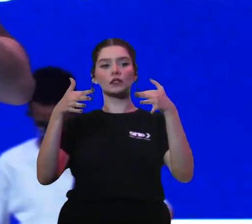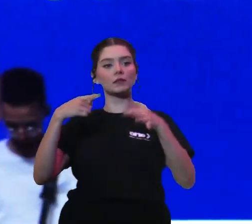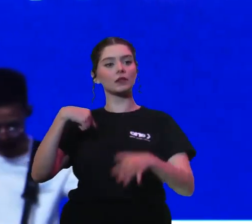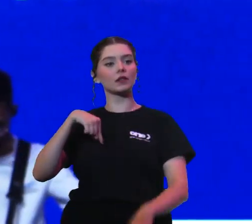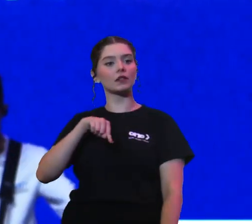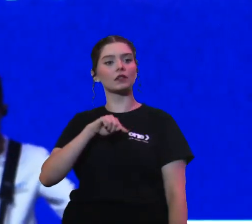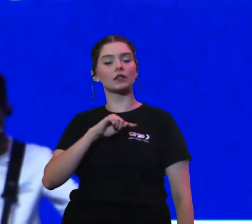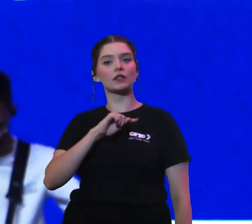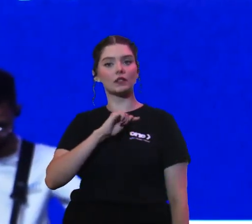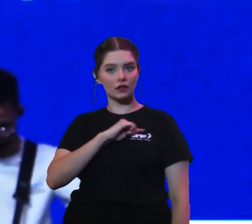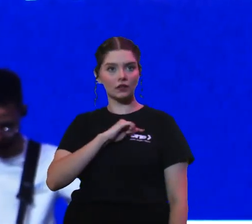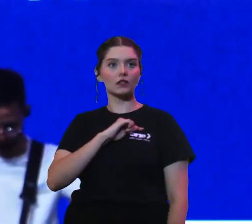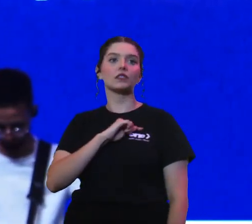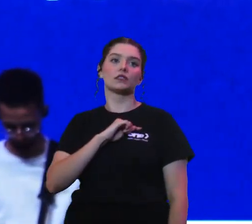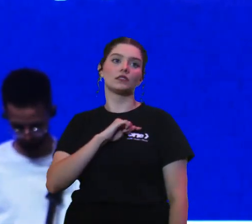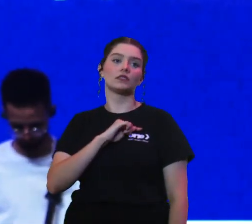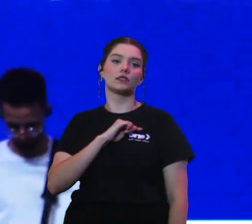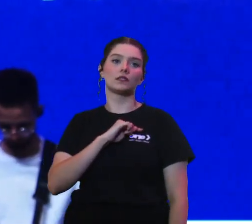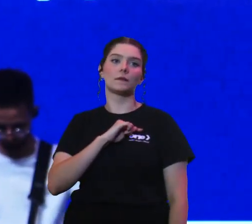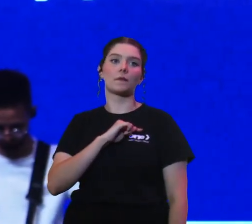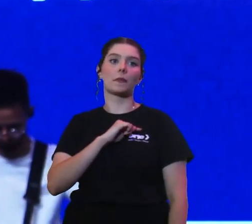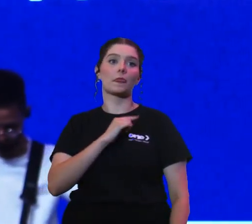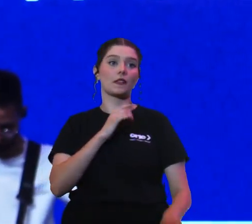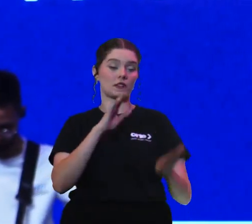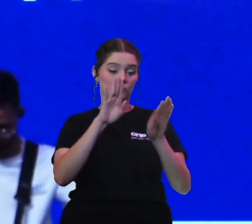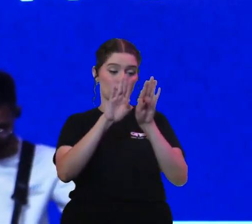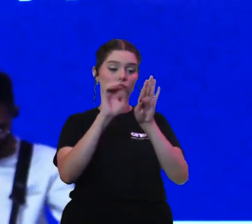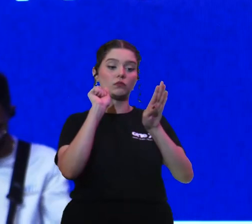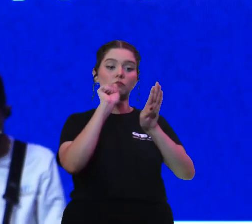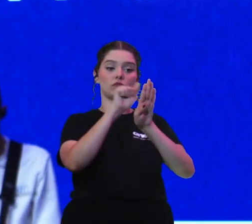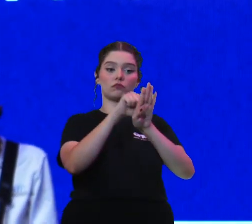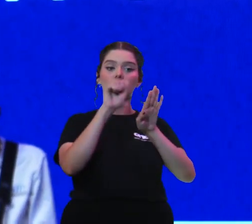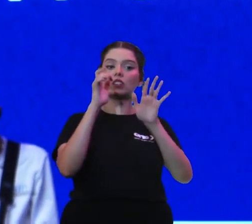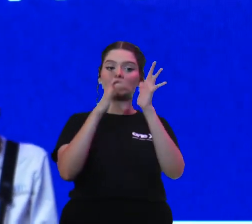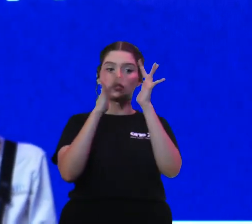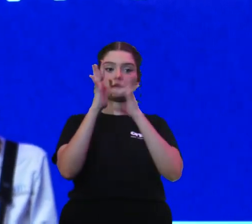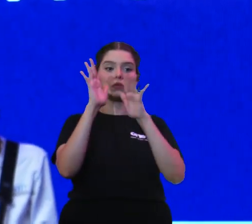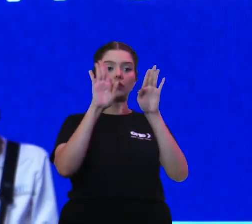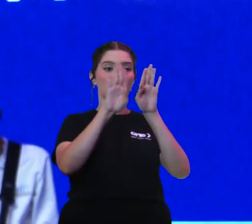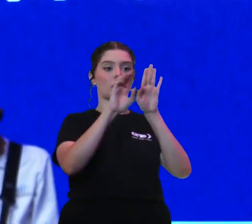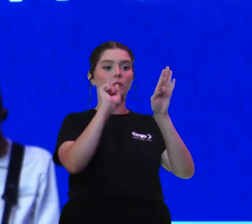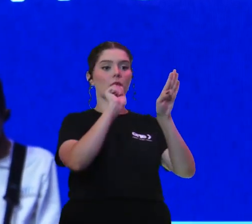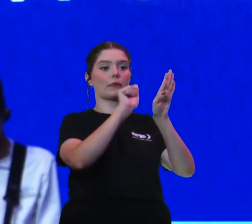de fora da igreja e estou batendo na porta para ver se vocês deixam eu entrar,